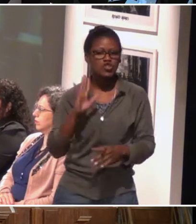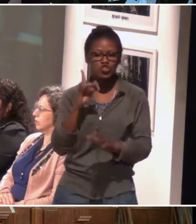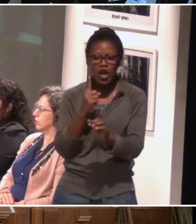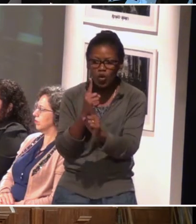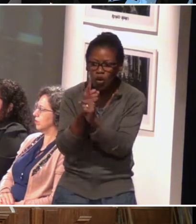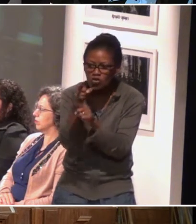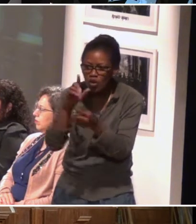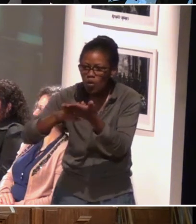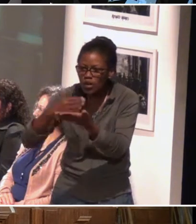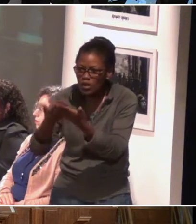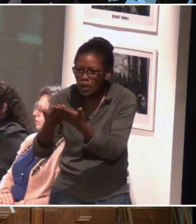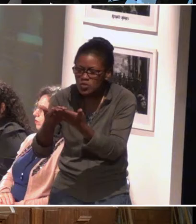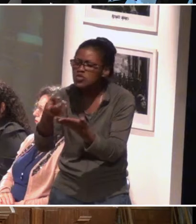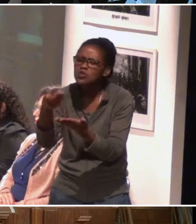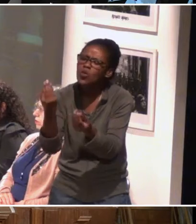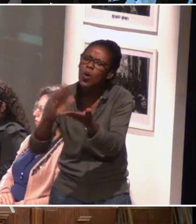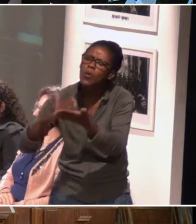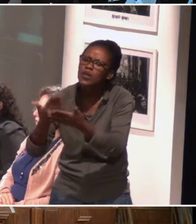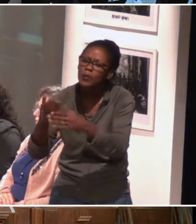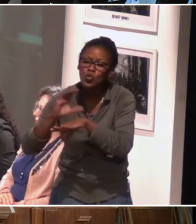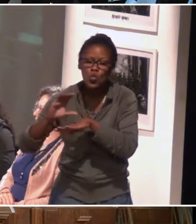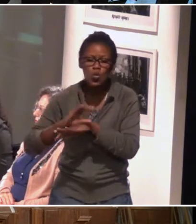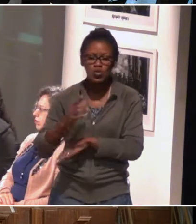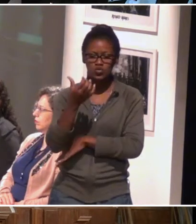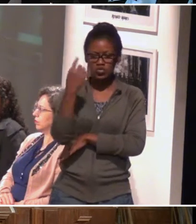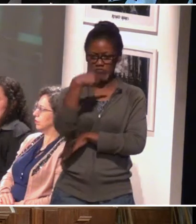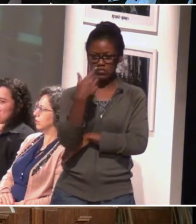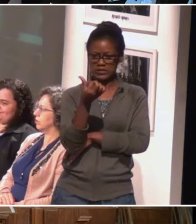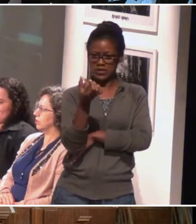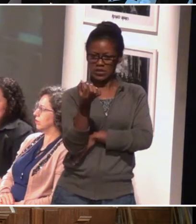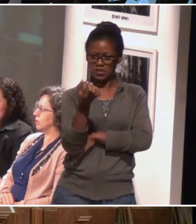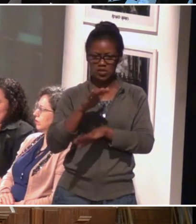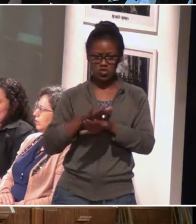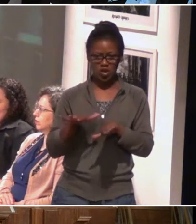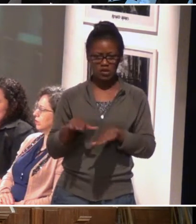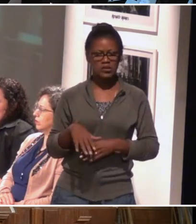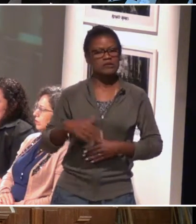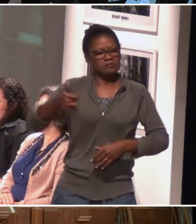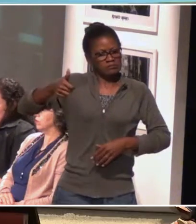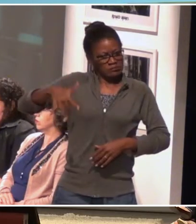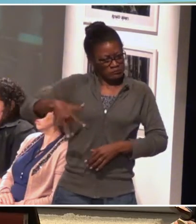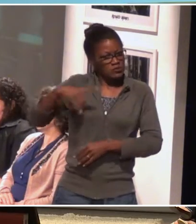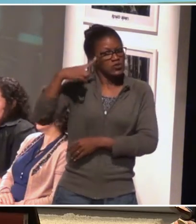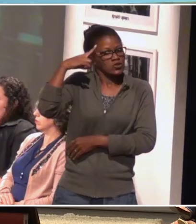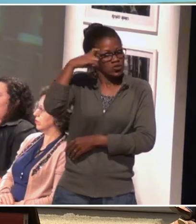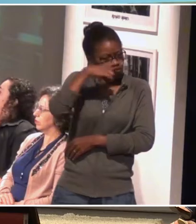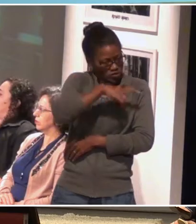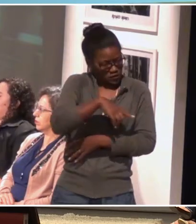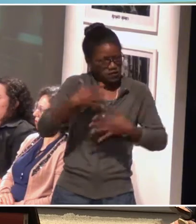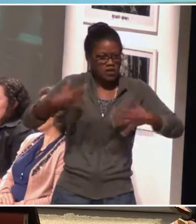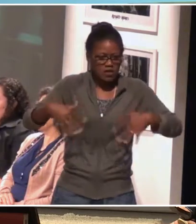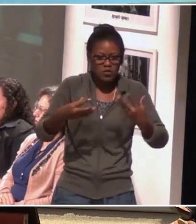uma pessoa que tinha um curso de 60 horas e estava com o contrato de intérprete. Então, a fragilidade, que a gente fala na